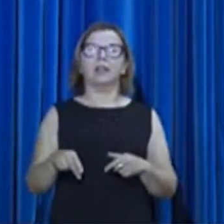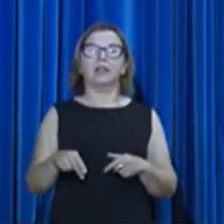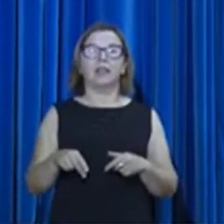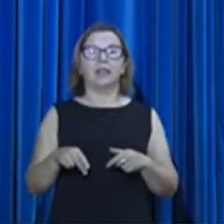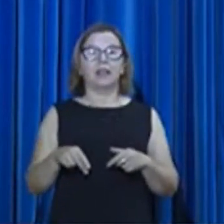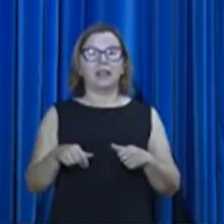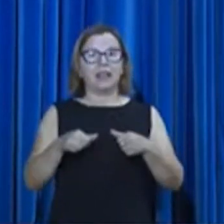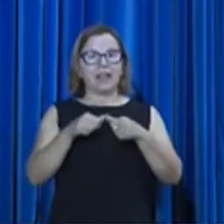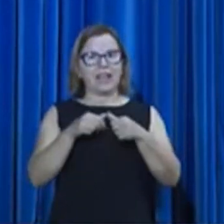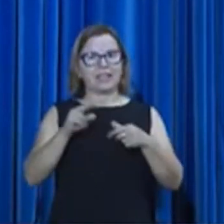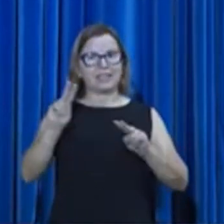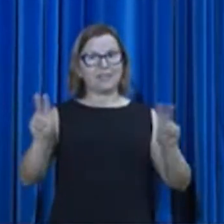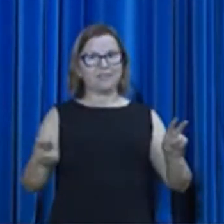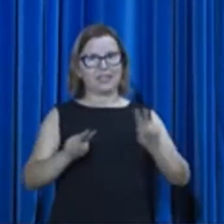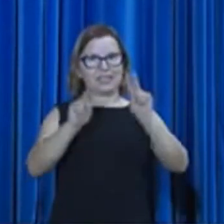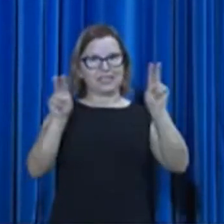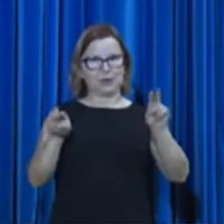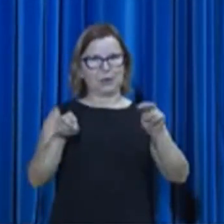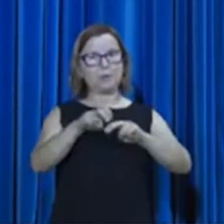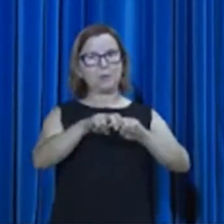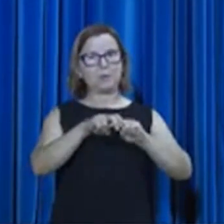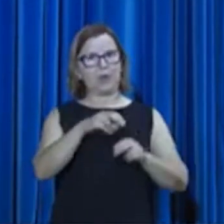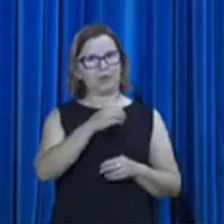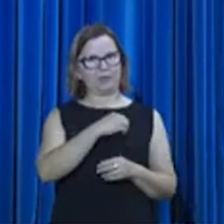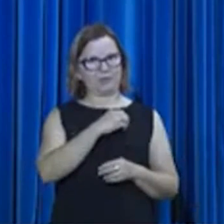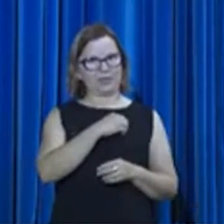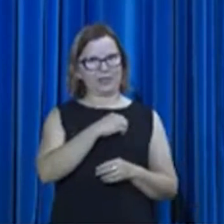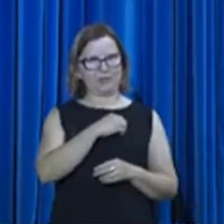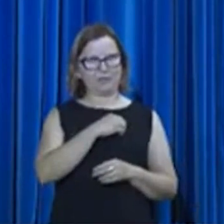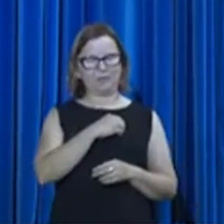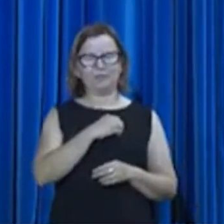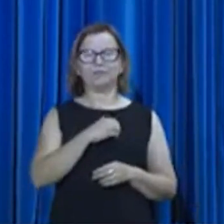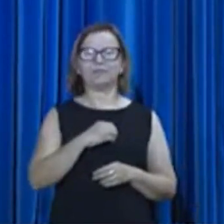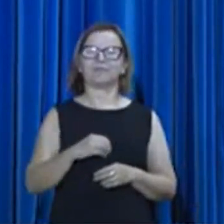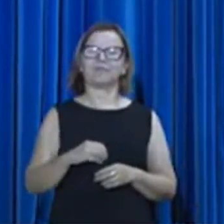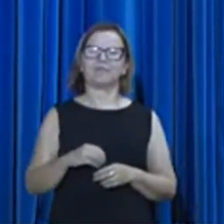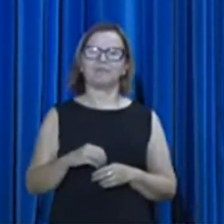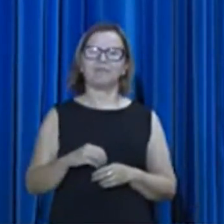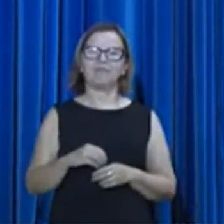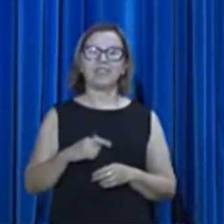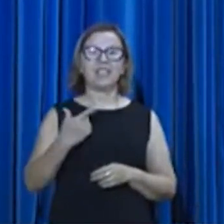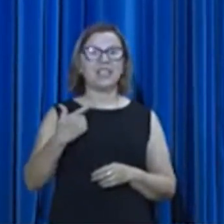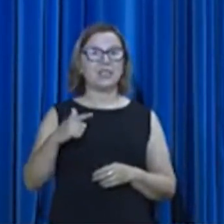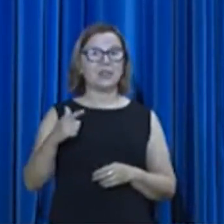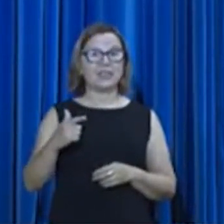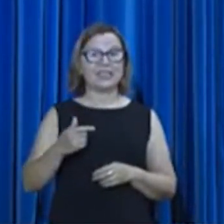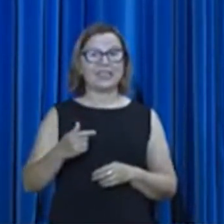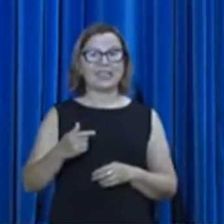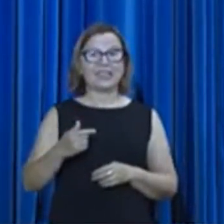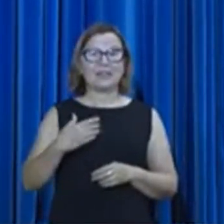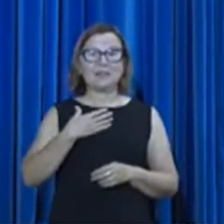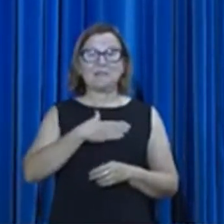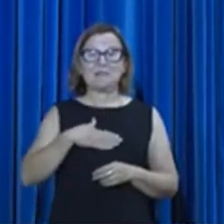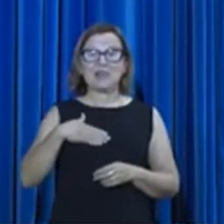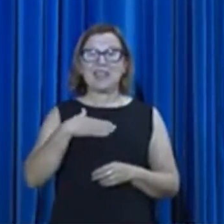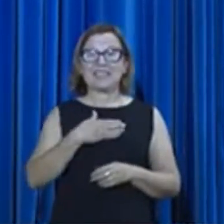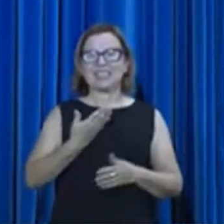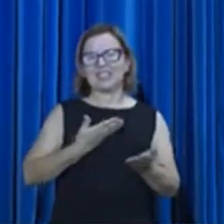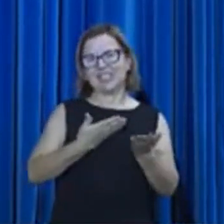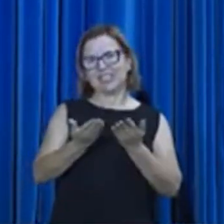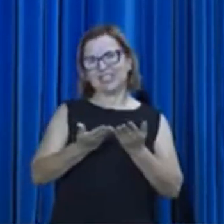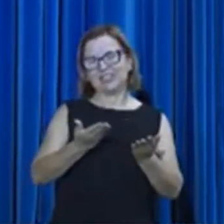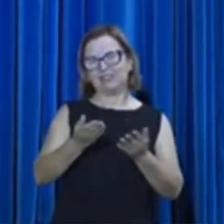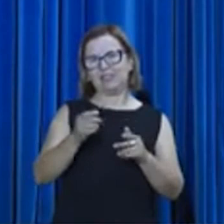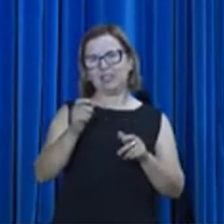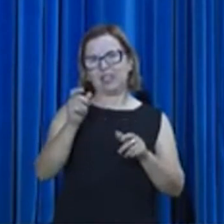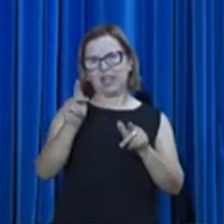humano. Não há, debaixo do pecado, o prazer em servir alguém. Há sempre por